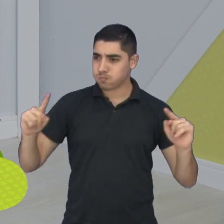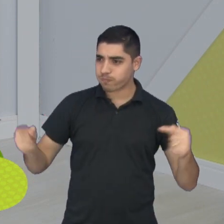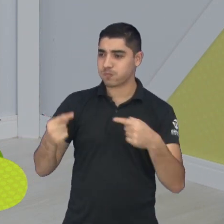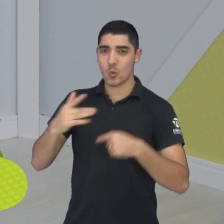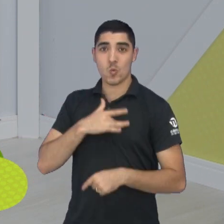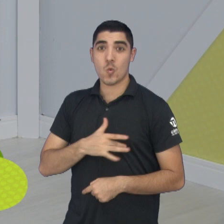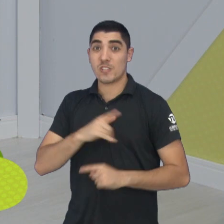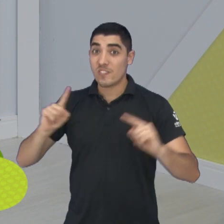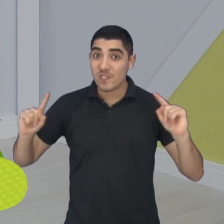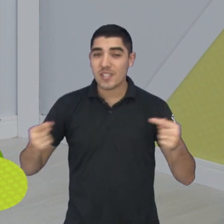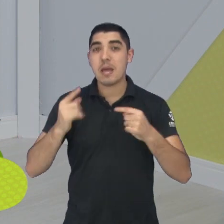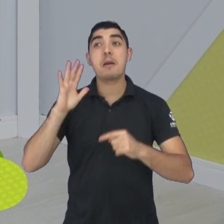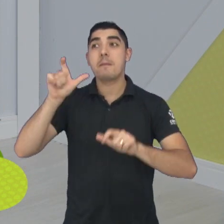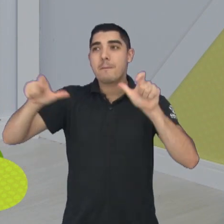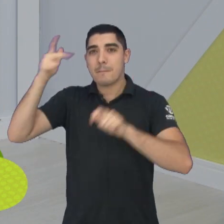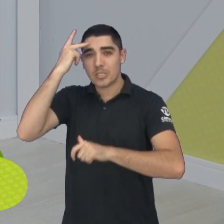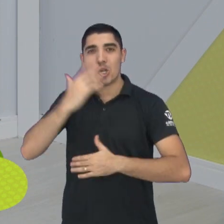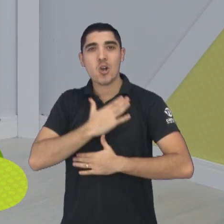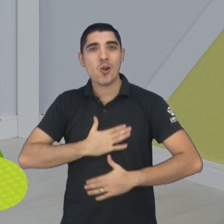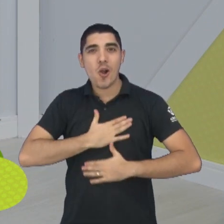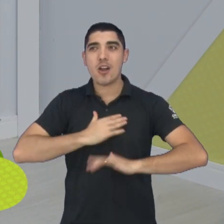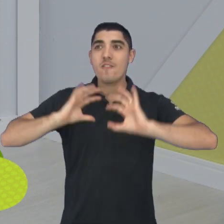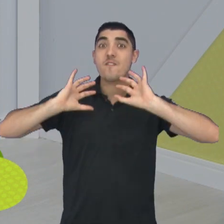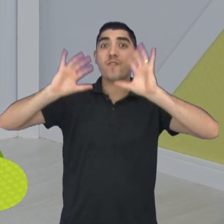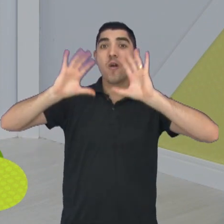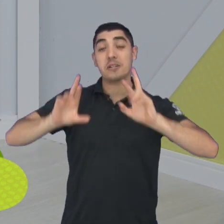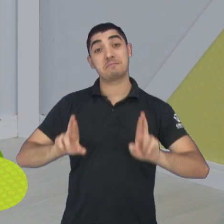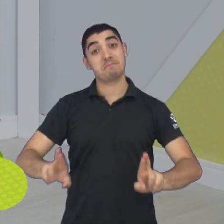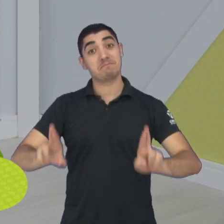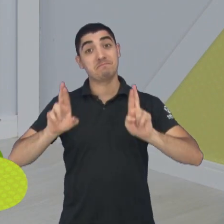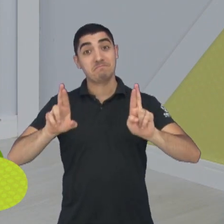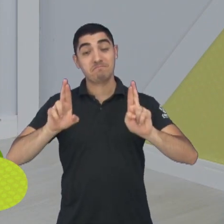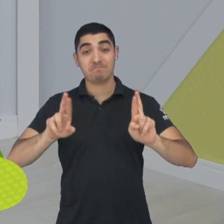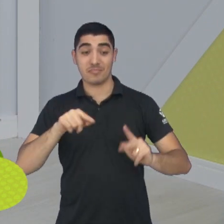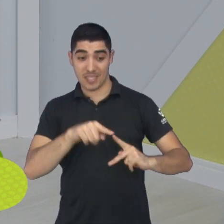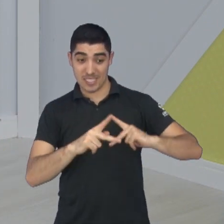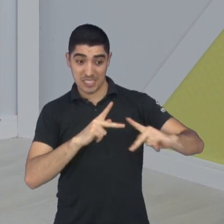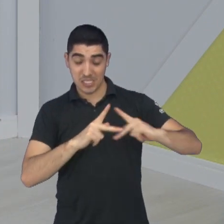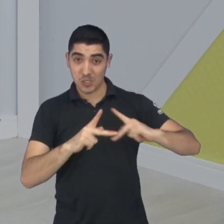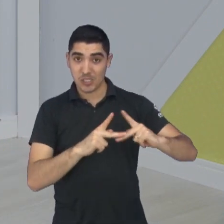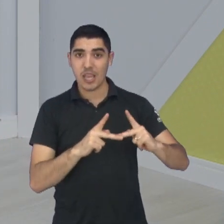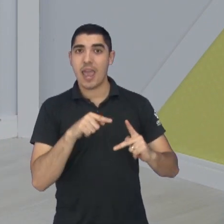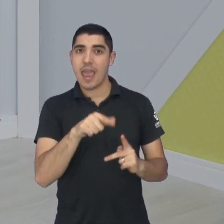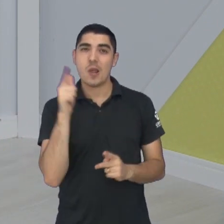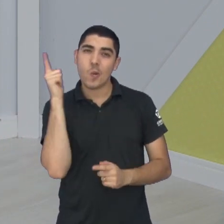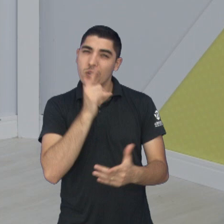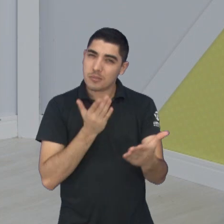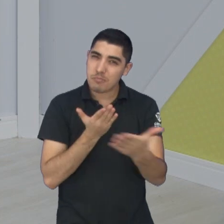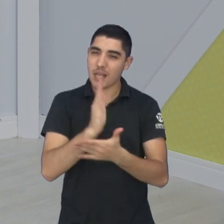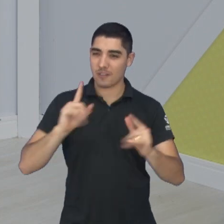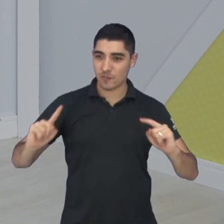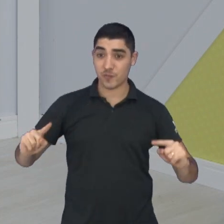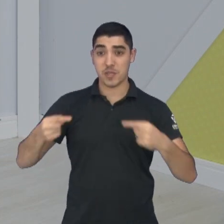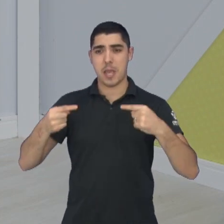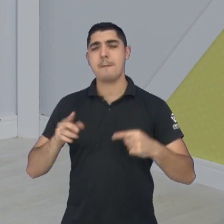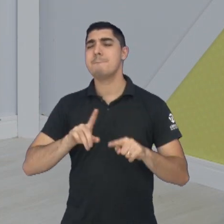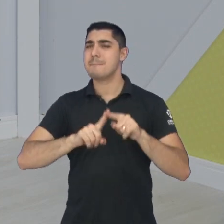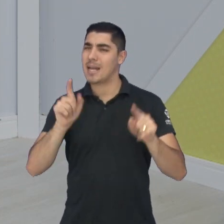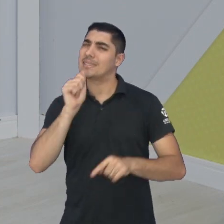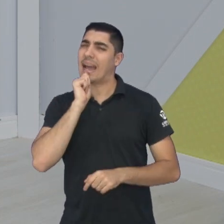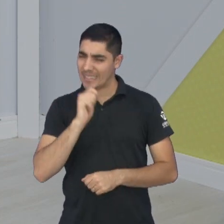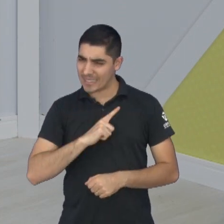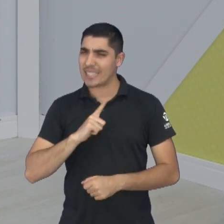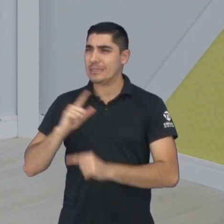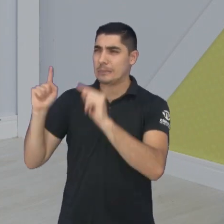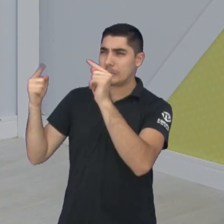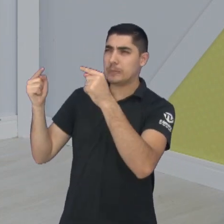vôlei, ter as finais aqui em São José. Esperamos, quem sabe, o Farmacon de vôlei esteja na grande final da Superliga, mas tem muita coisa para